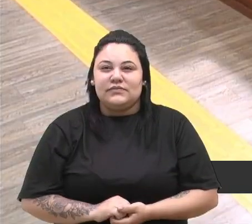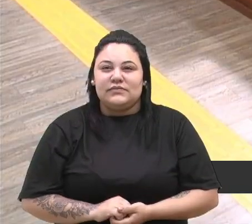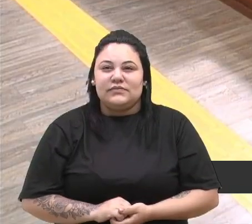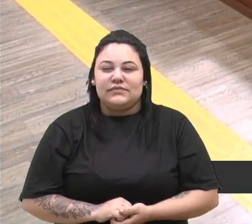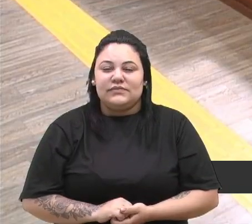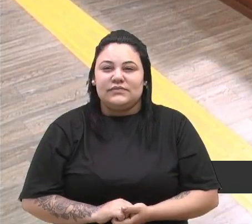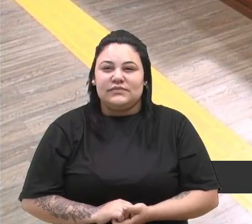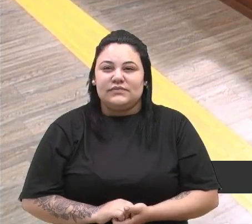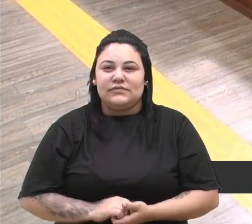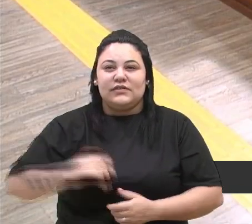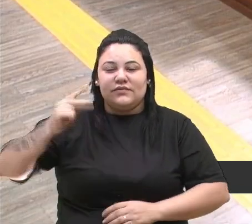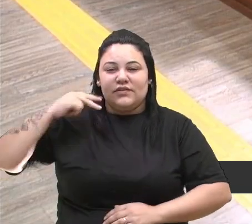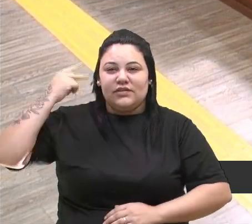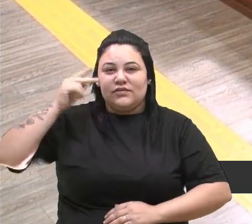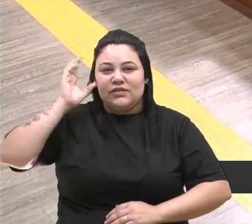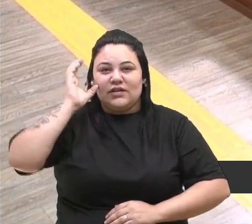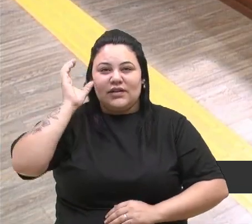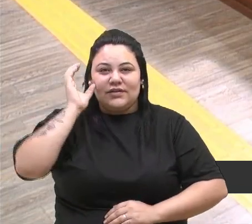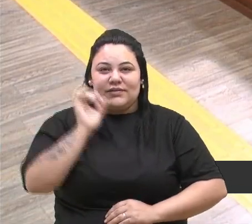Obrigado. Vereador Cadori, com a palavra.